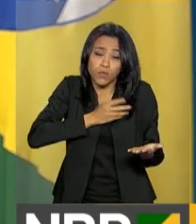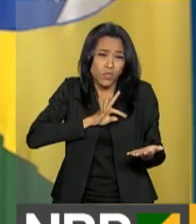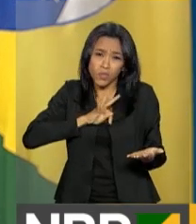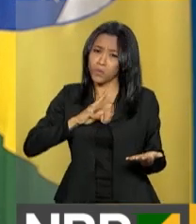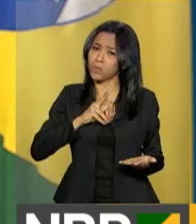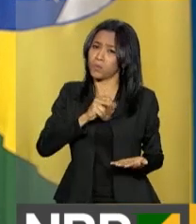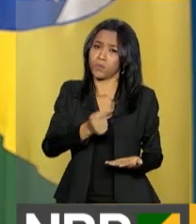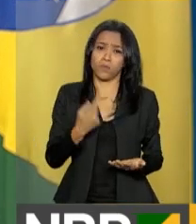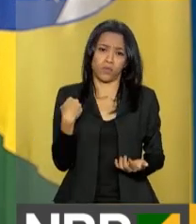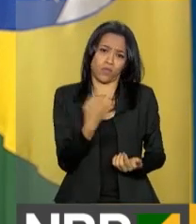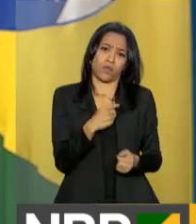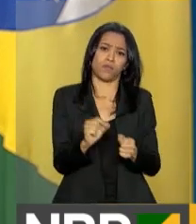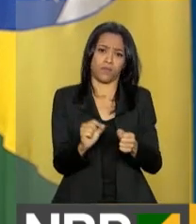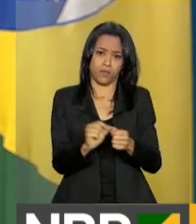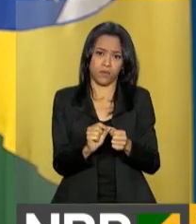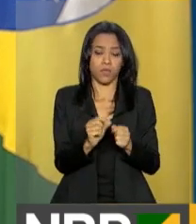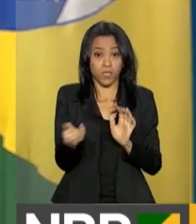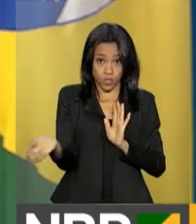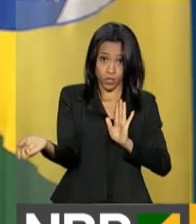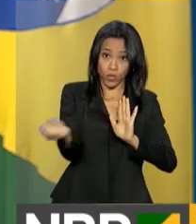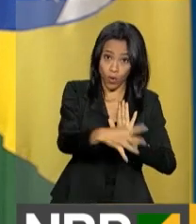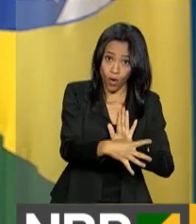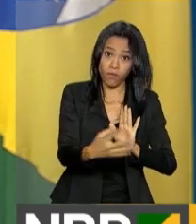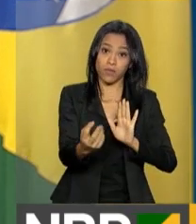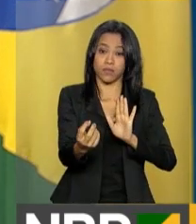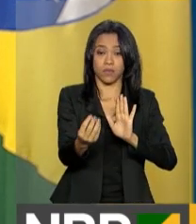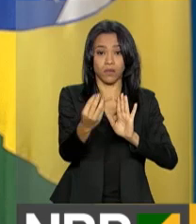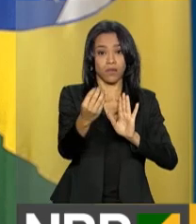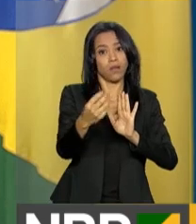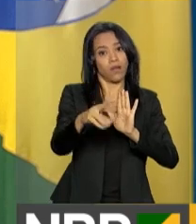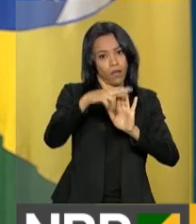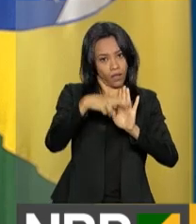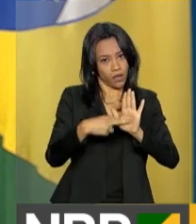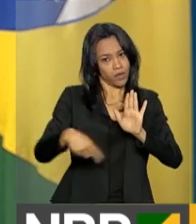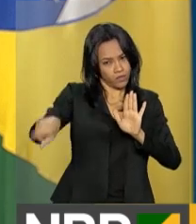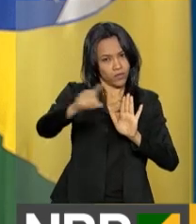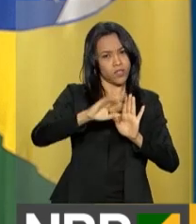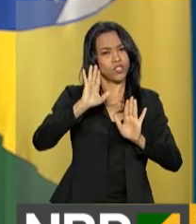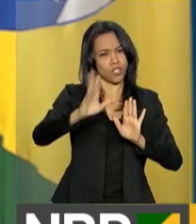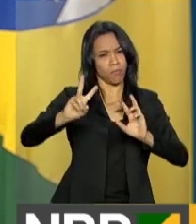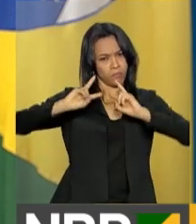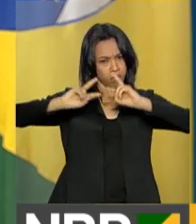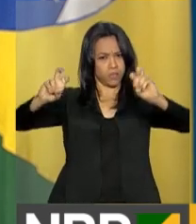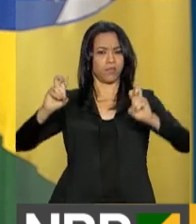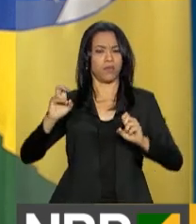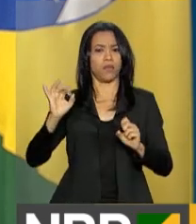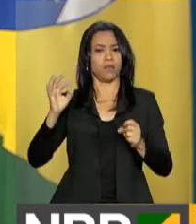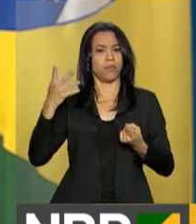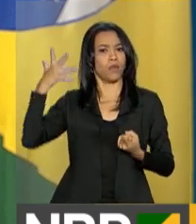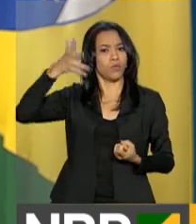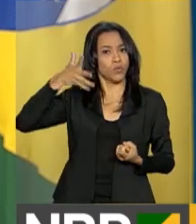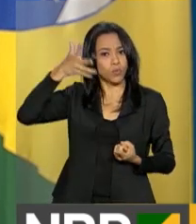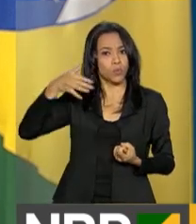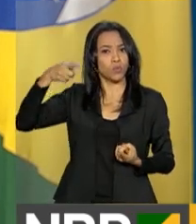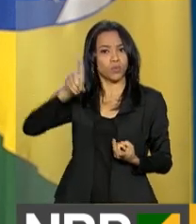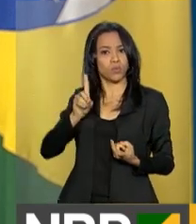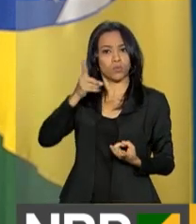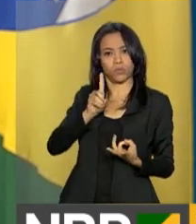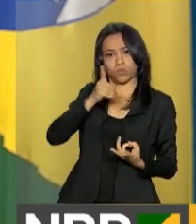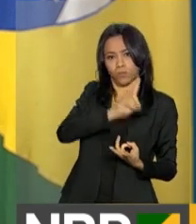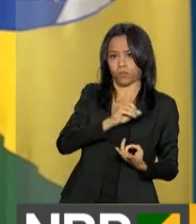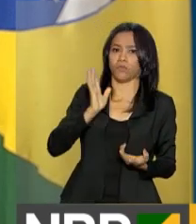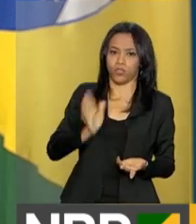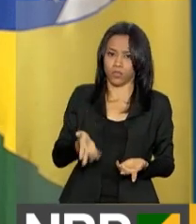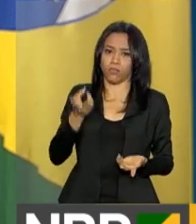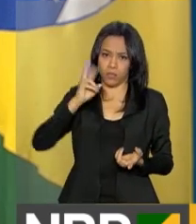essas novas regras puderam perceber pelas palavras dos jogadores e pela palavra do nosso ministro moreira